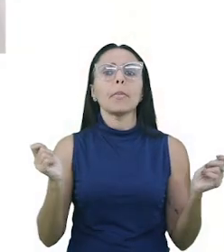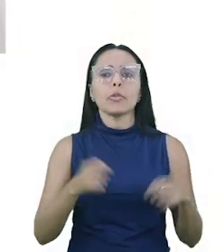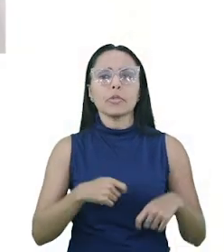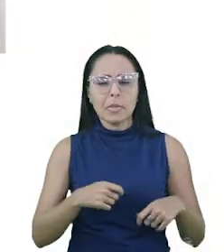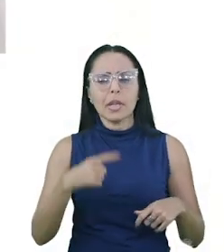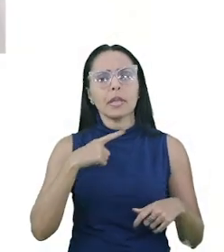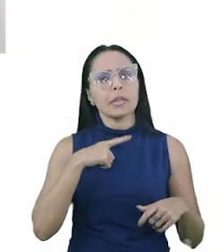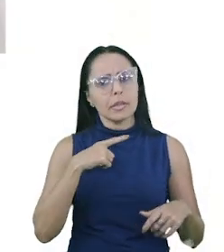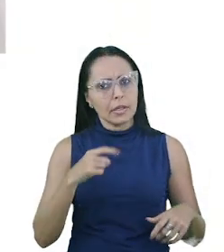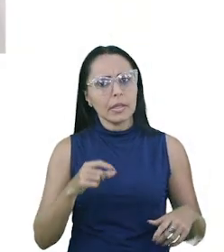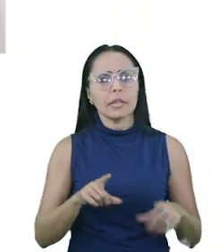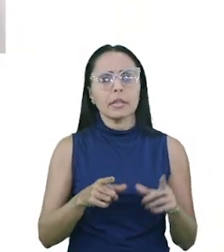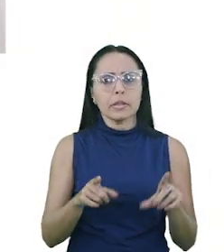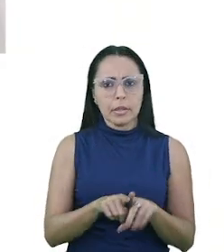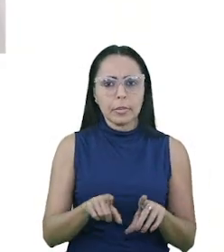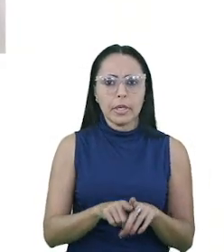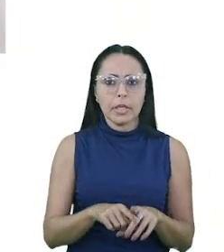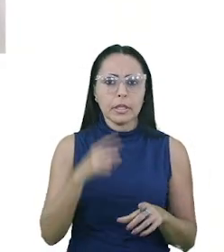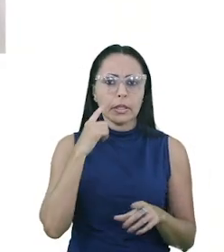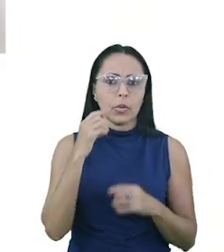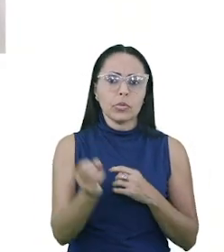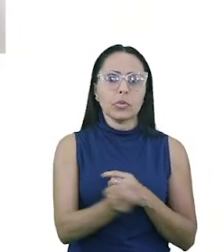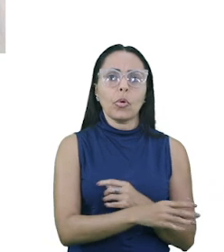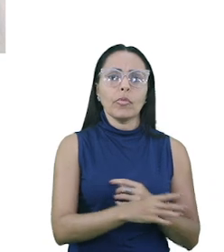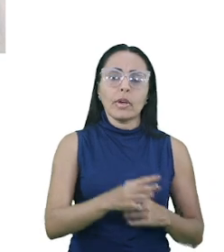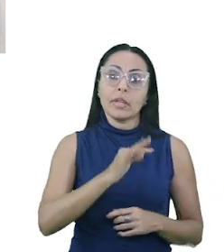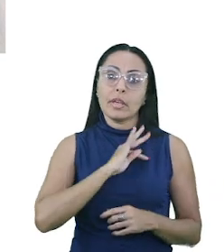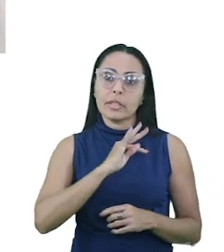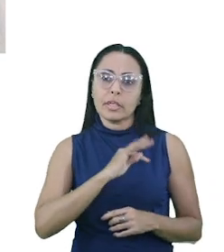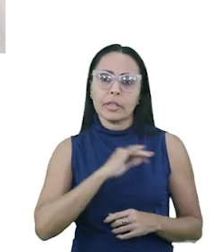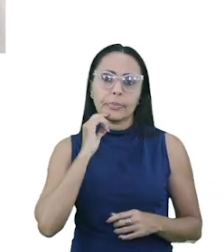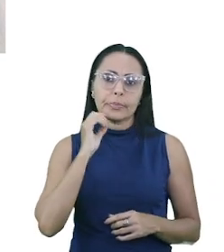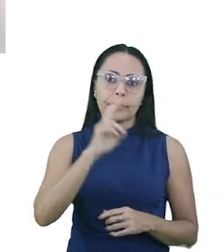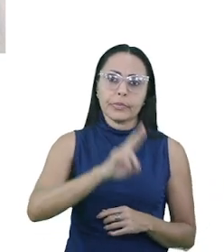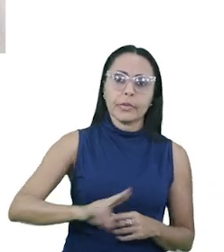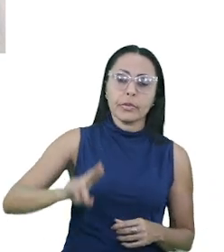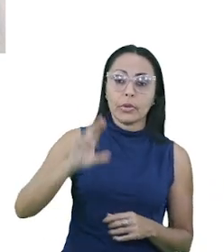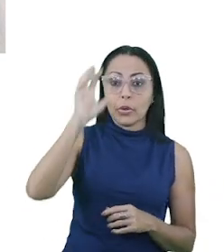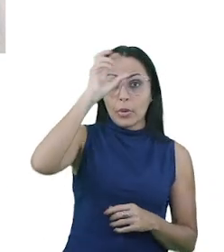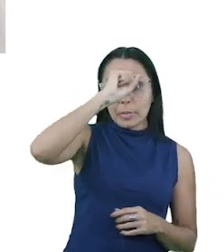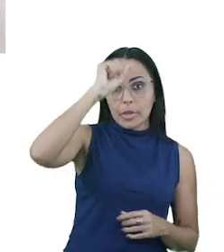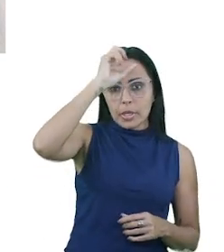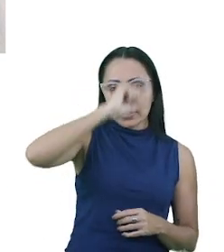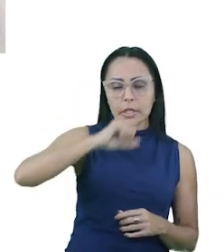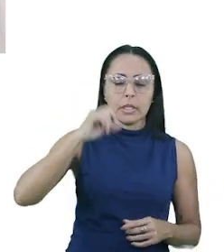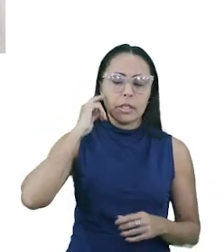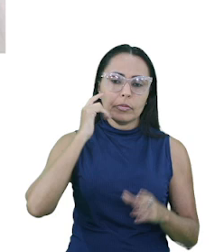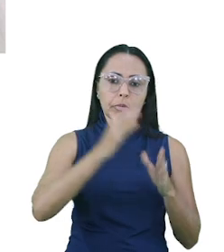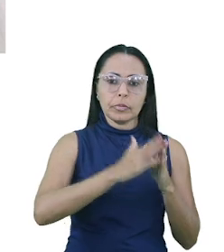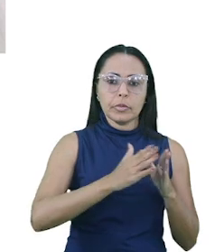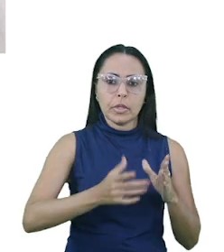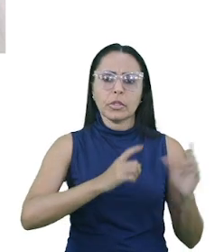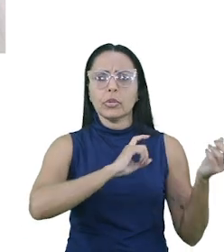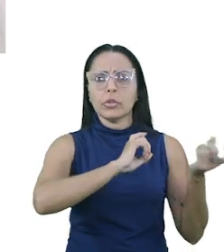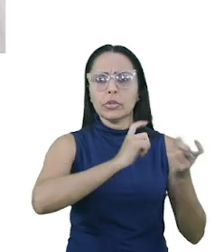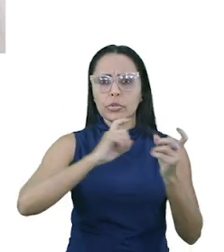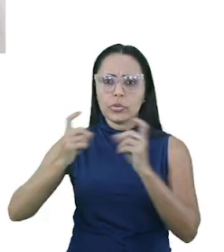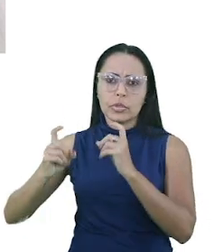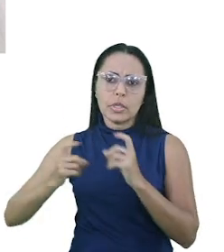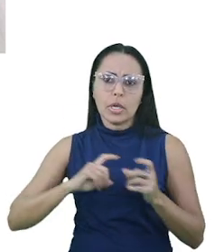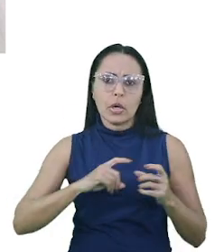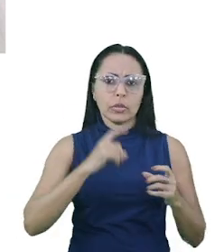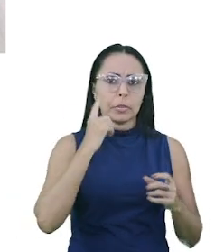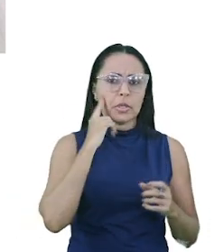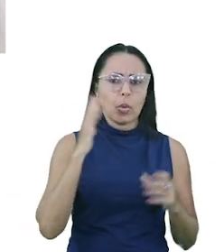de descobrir e criar novas técnicas. Assim, muita coisa que eu uso eu aprendi em fóruns de discussão com pessoas da